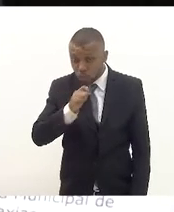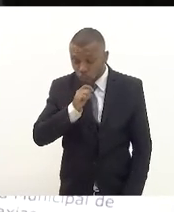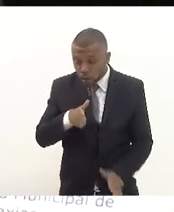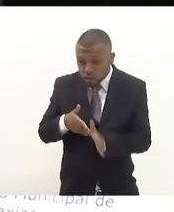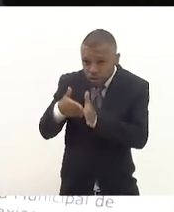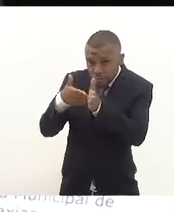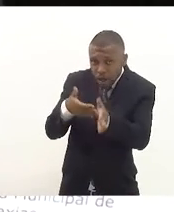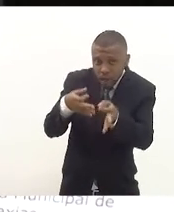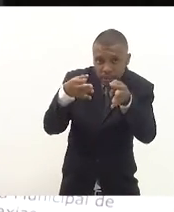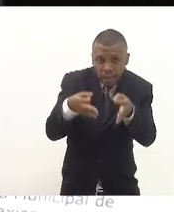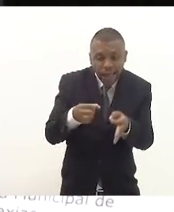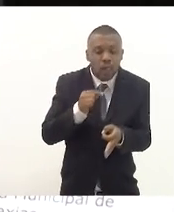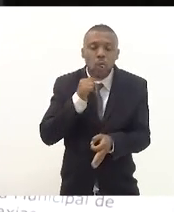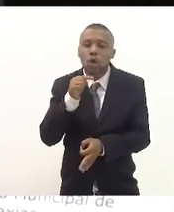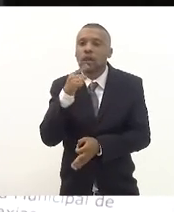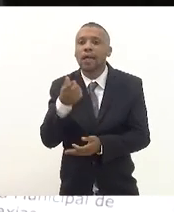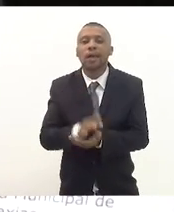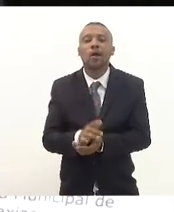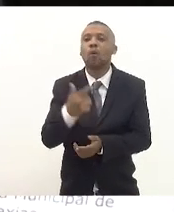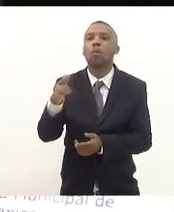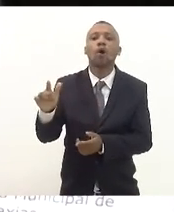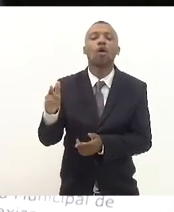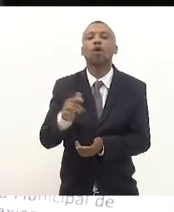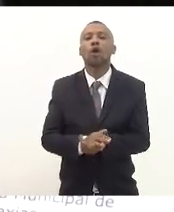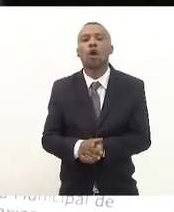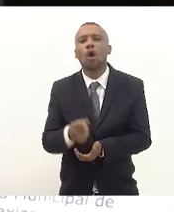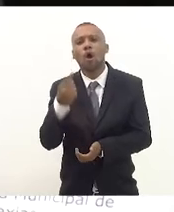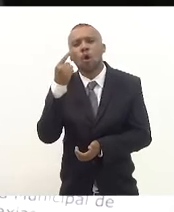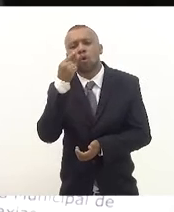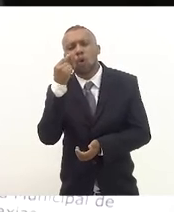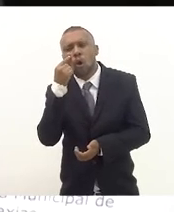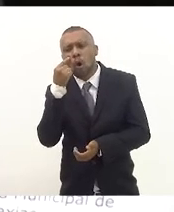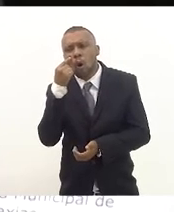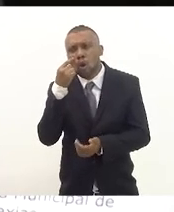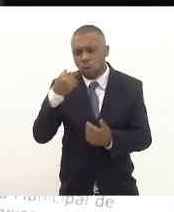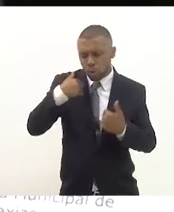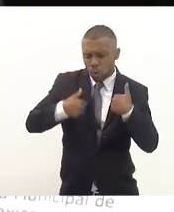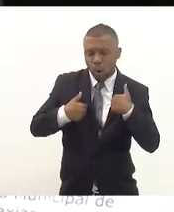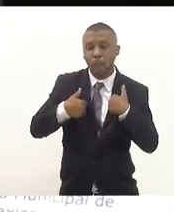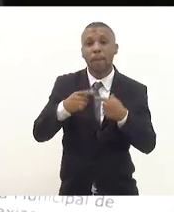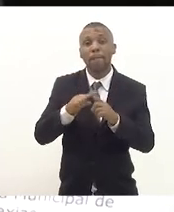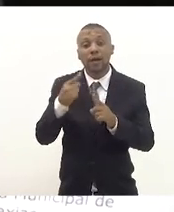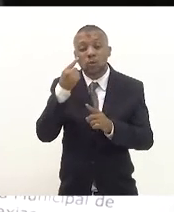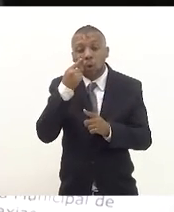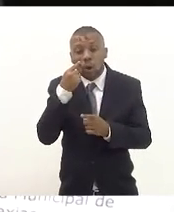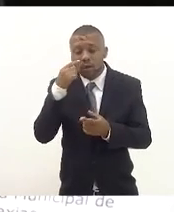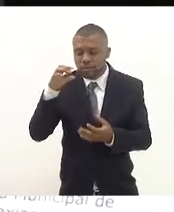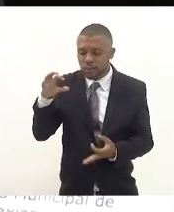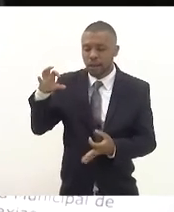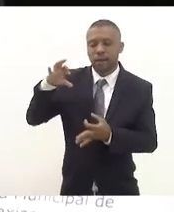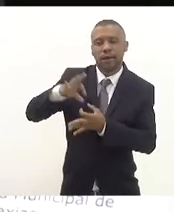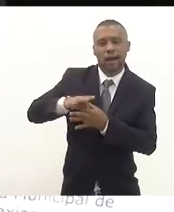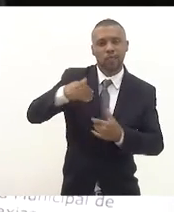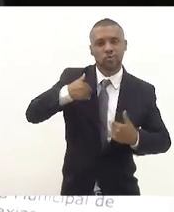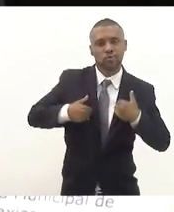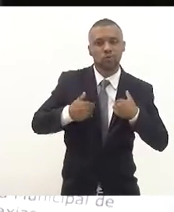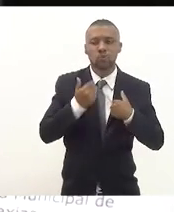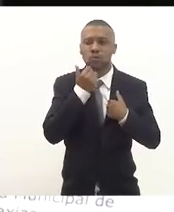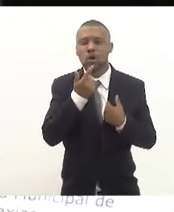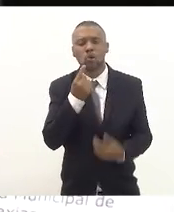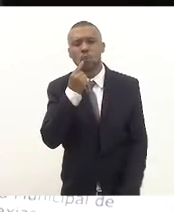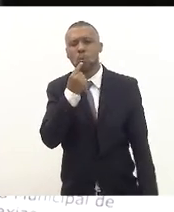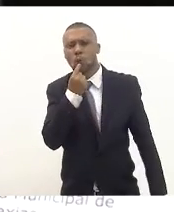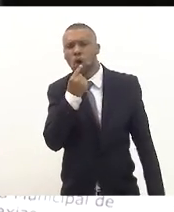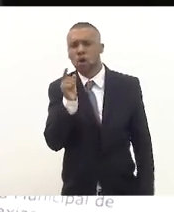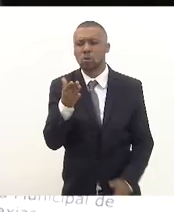não adianta o olho dizer sim eu sou olho no seu corpo é do corpo e faz parte do corpo não adianta a boca passe eu